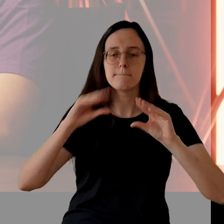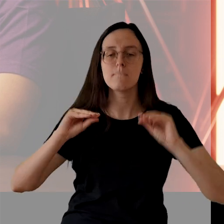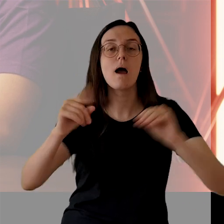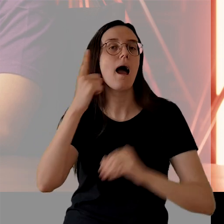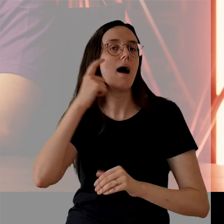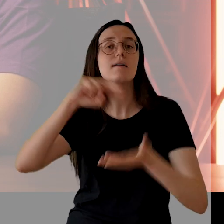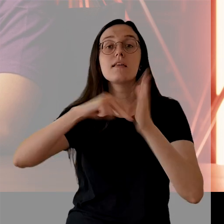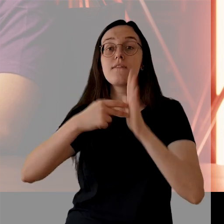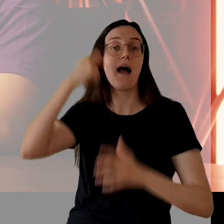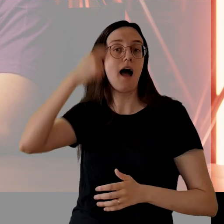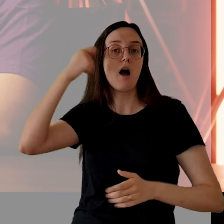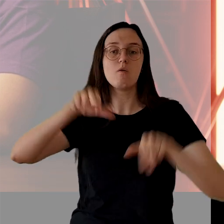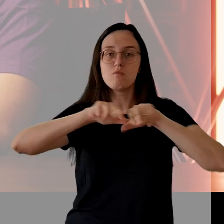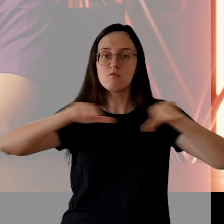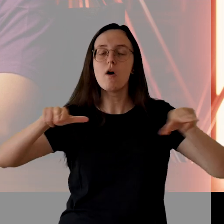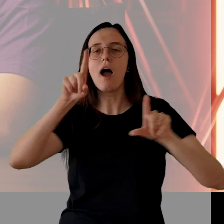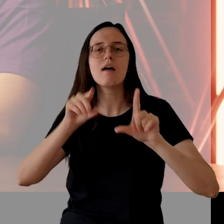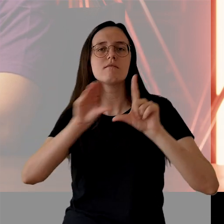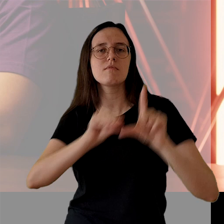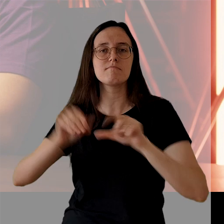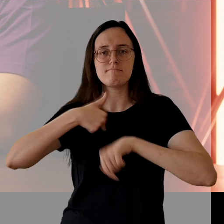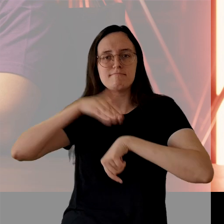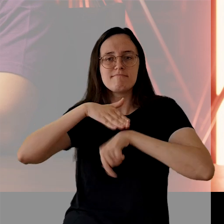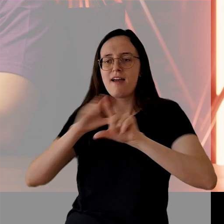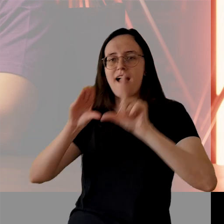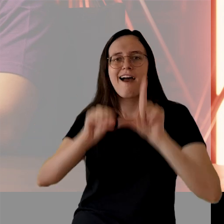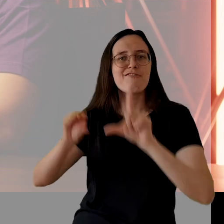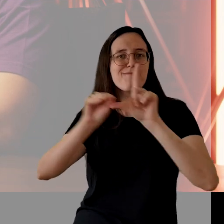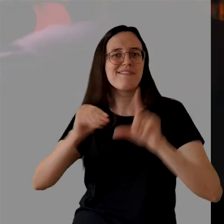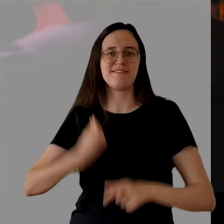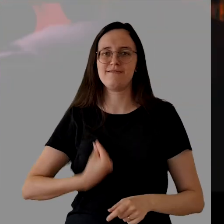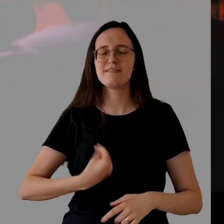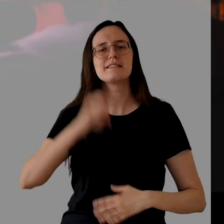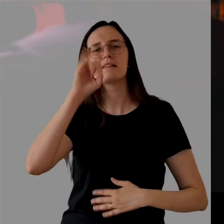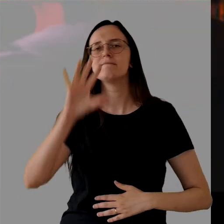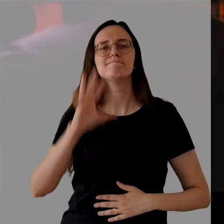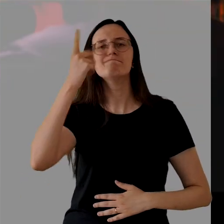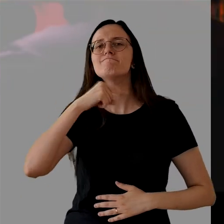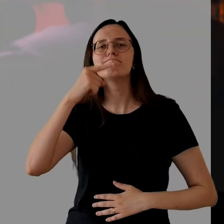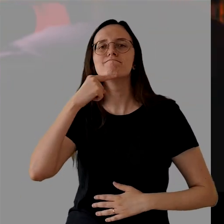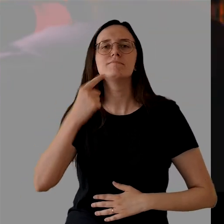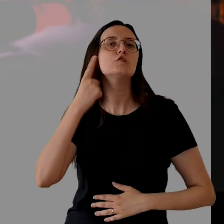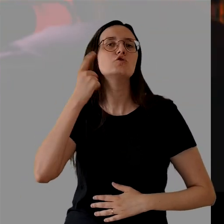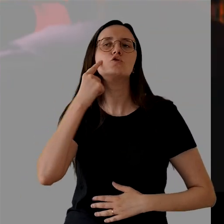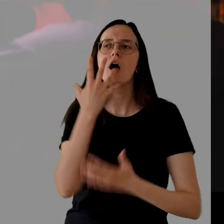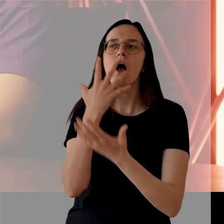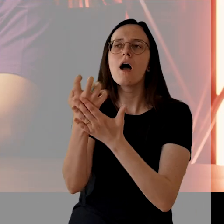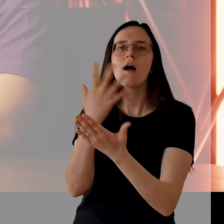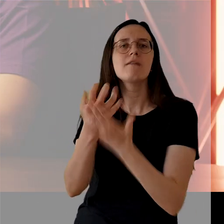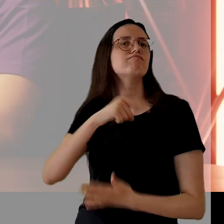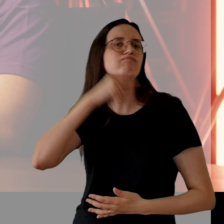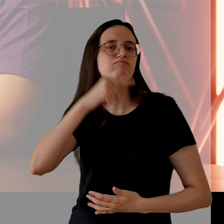os atores se dublam, né? Quando, sim. se por acaso não é possível captar isso no set de filmagem, ou é